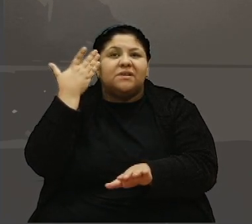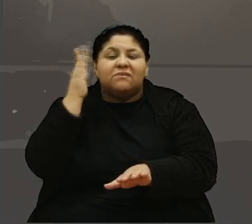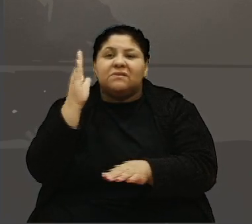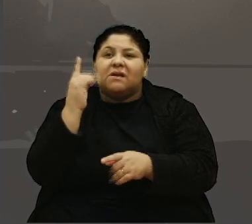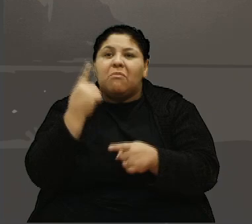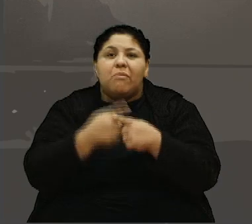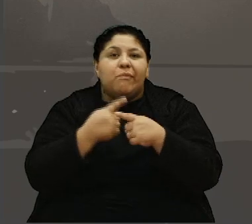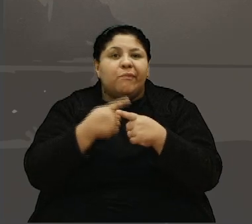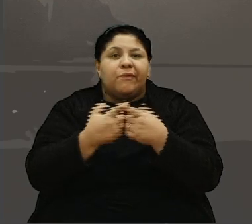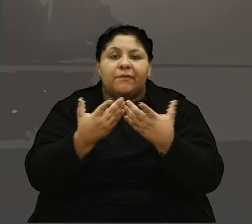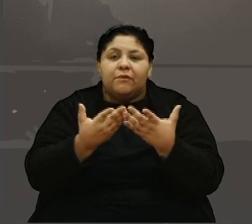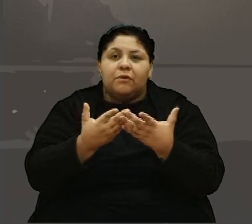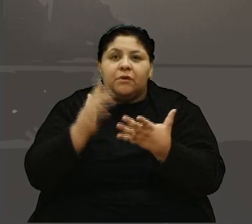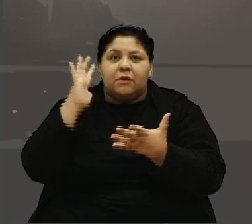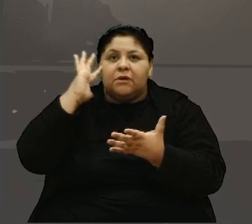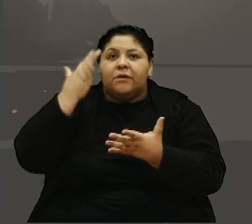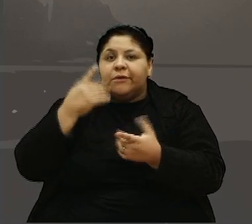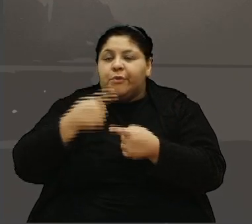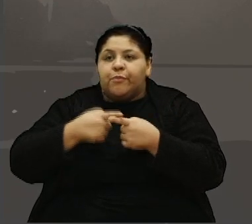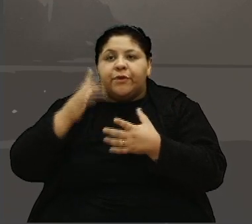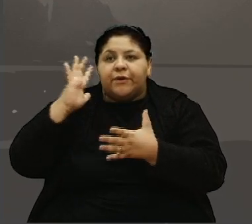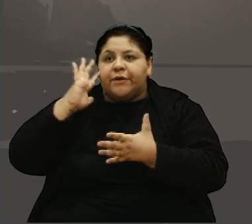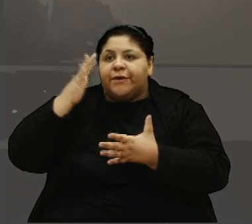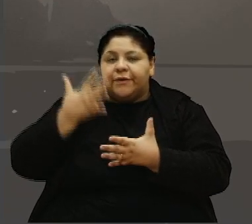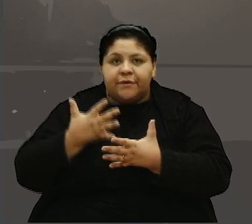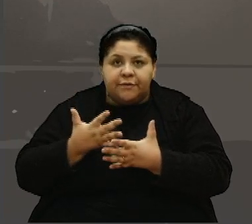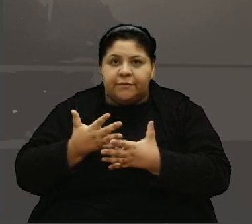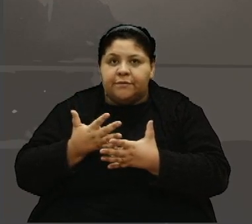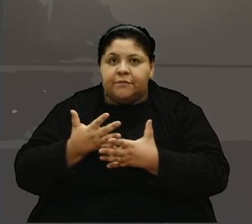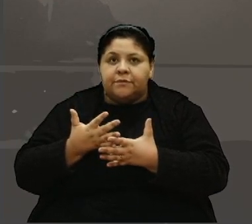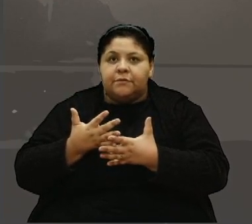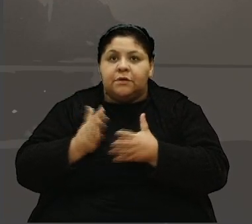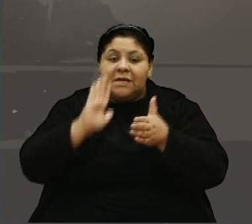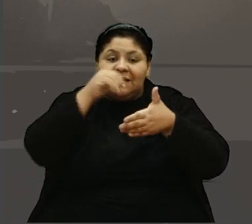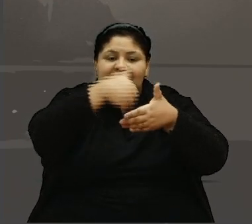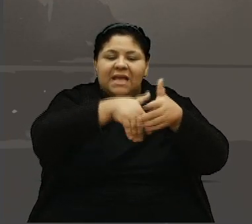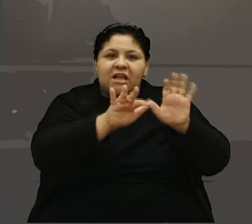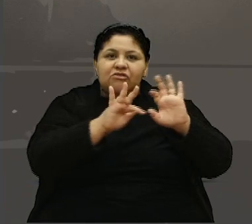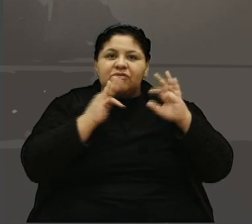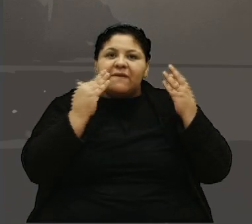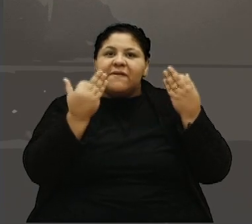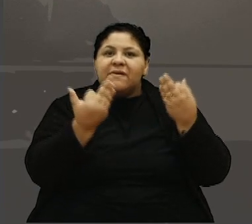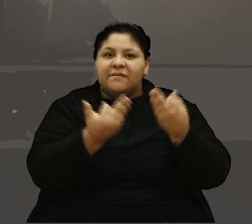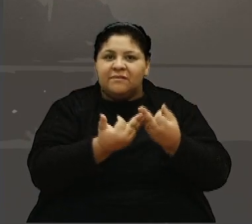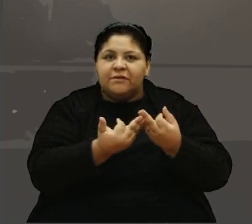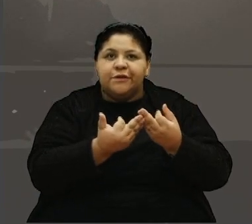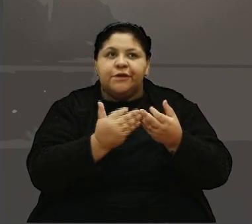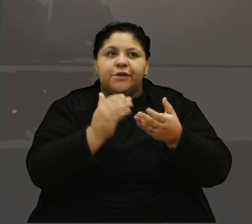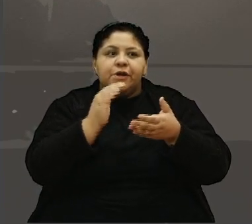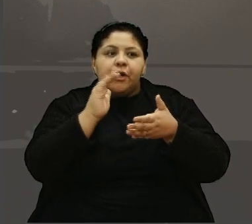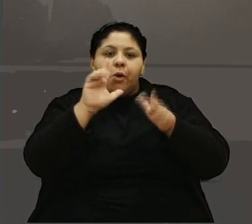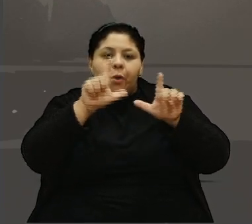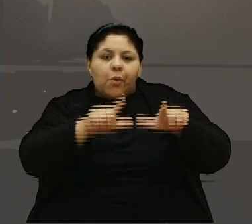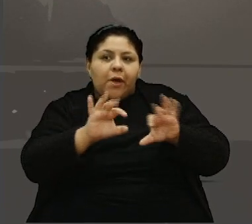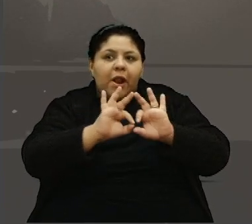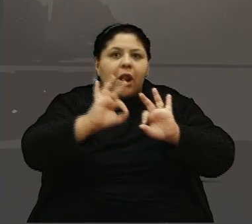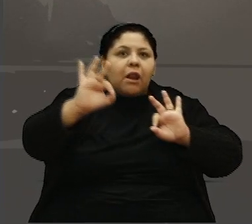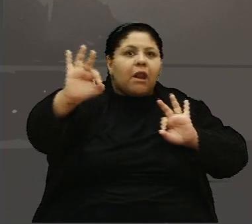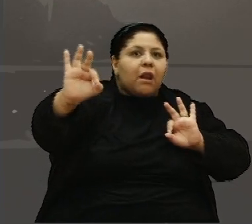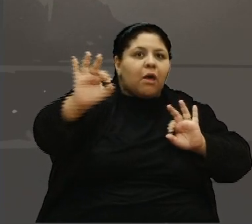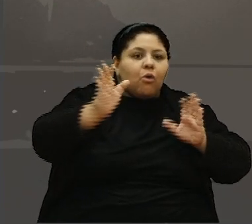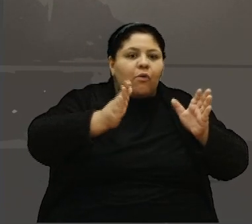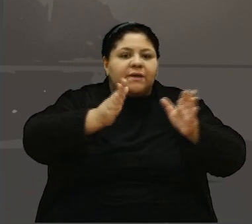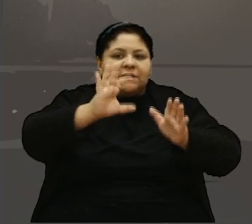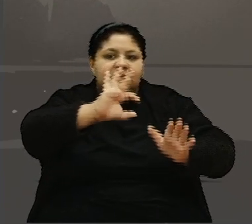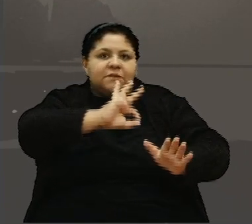apuração, porque isso acontece, na maioria das vezes, no seio familiar, em lugares longínquos, distantes do acesso à